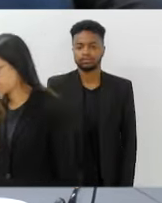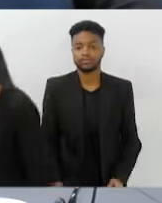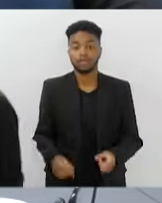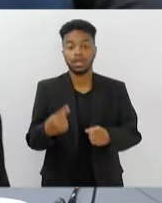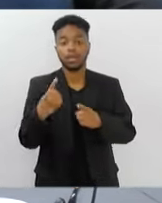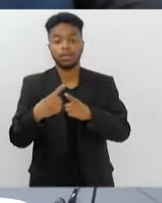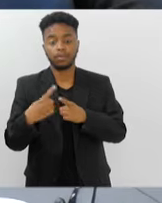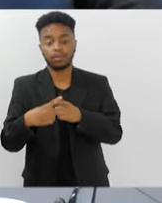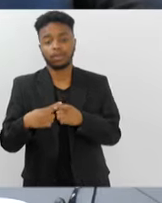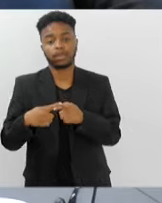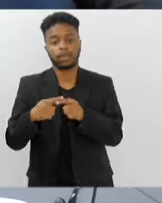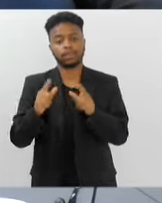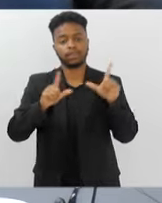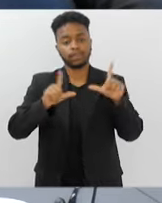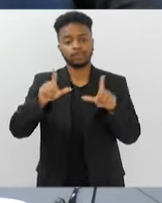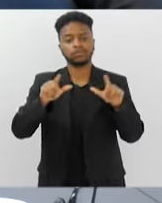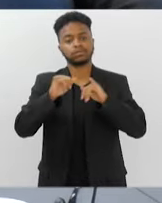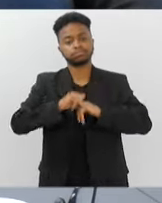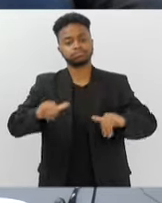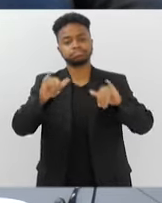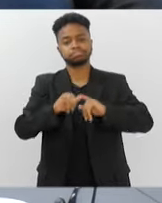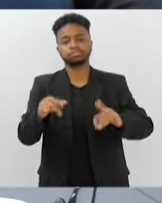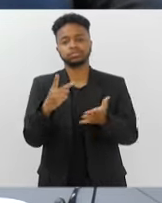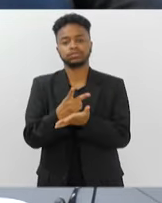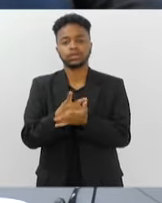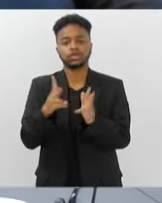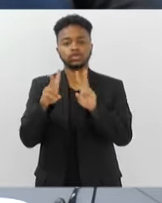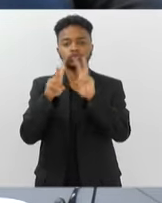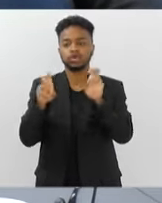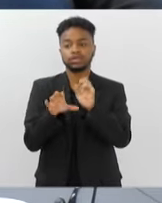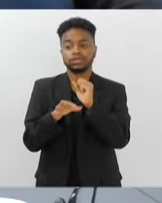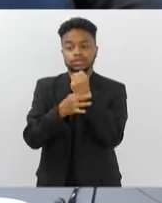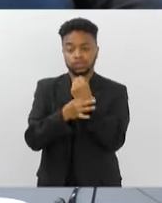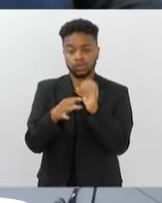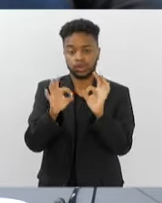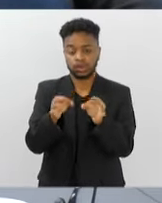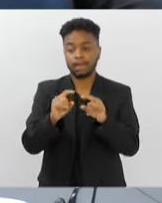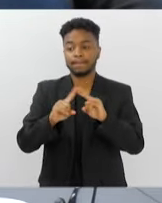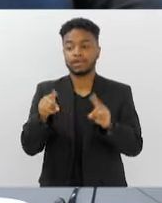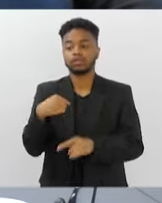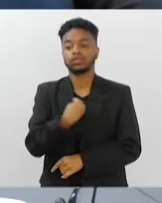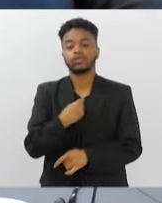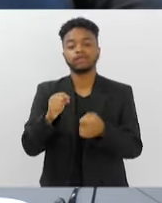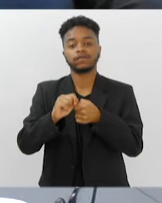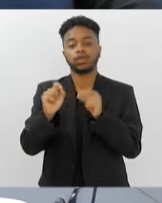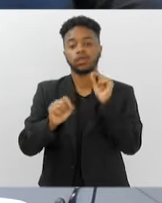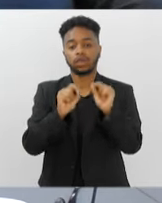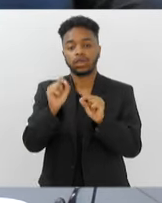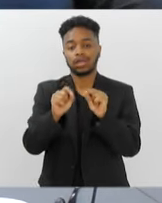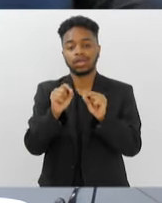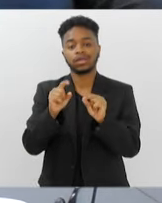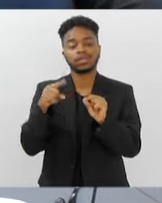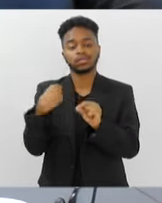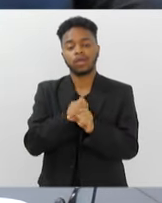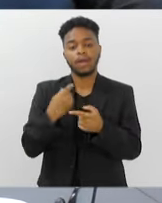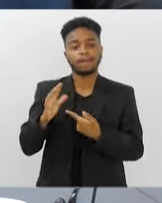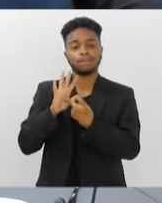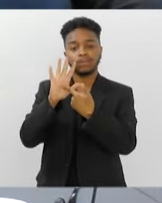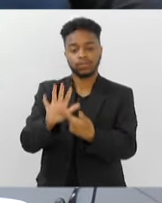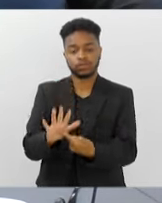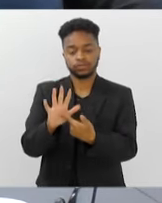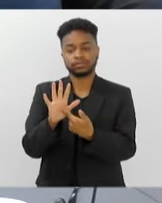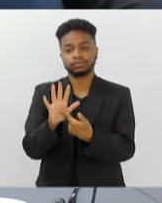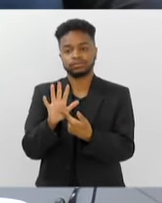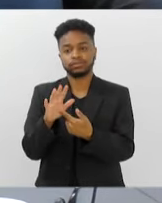o tempo todo falando sobre a segurança sobre a segurança e o que a gente faz aqui é exatamente mostrar isso a gente